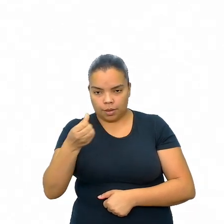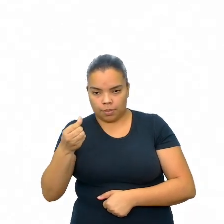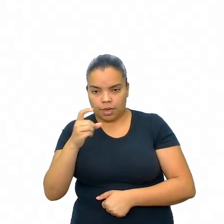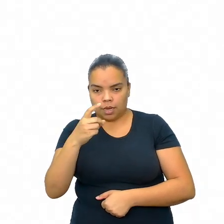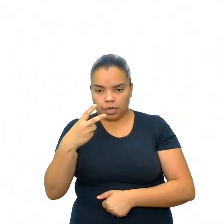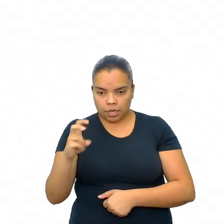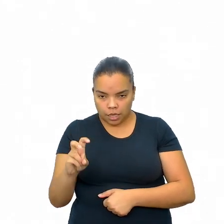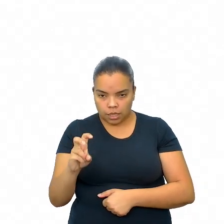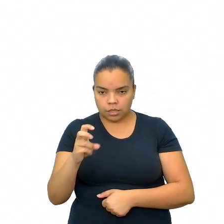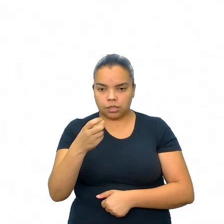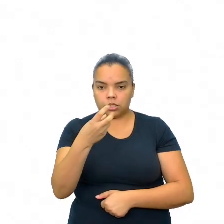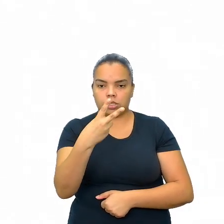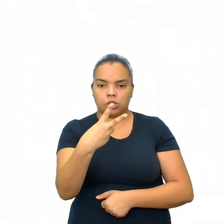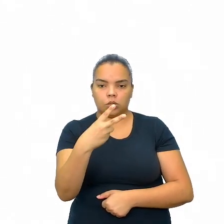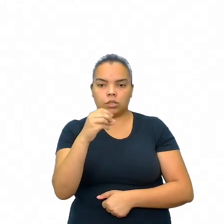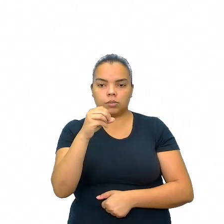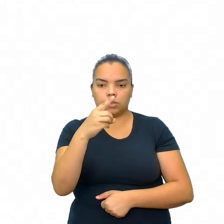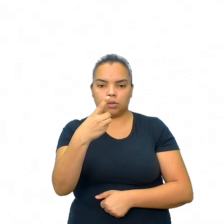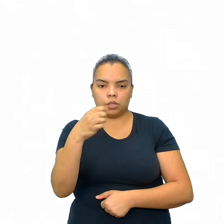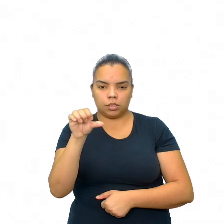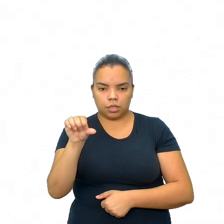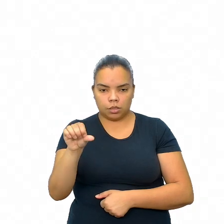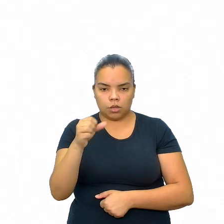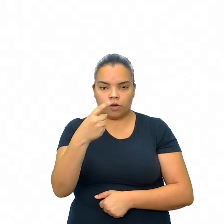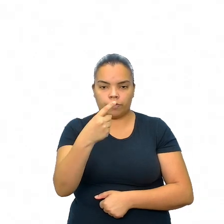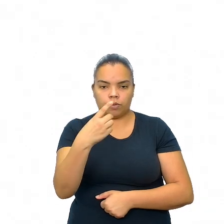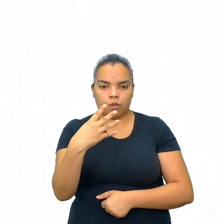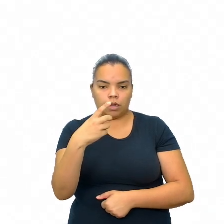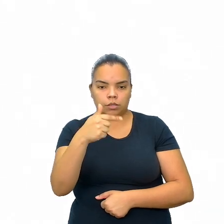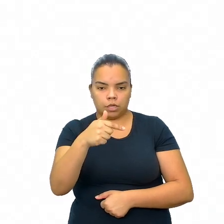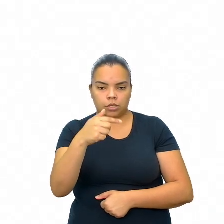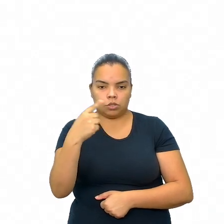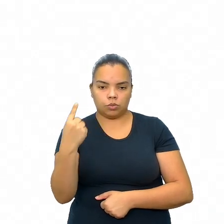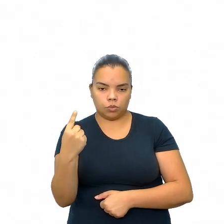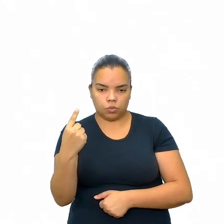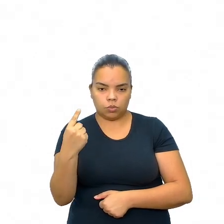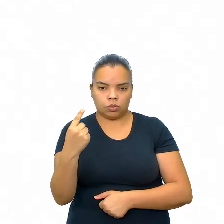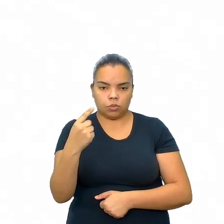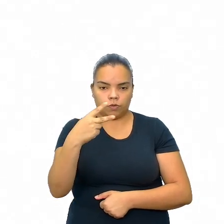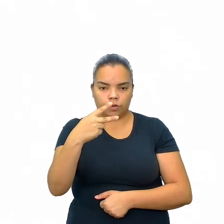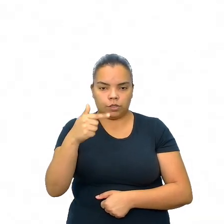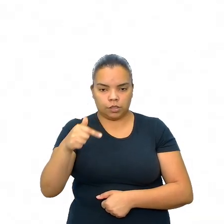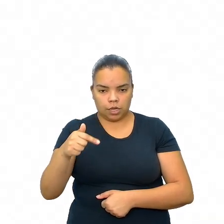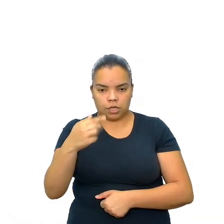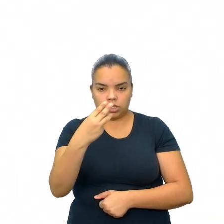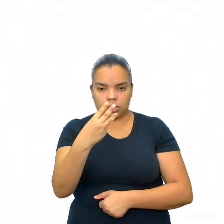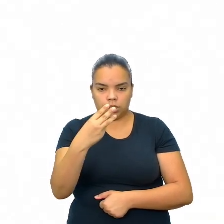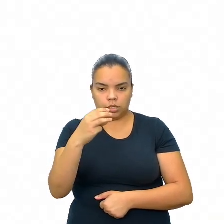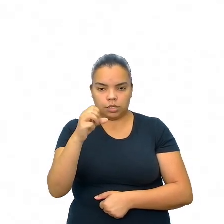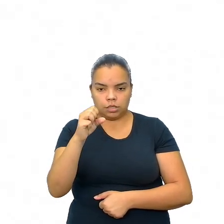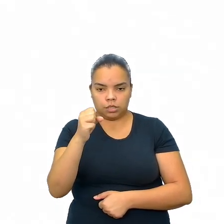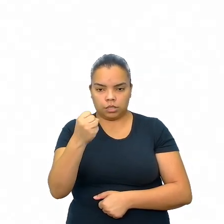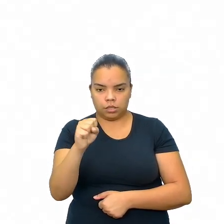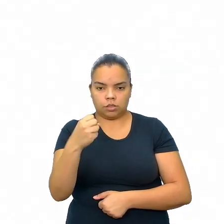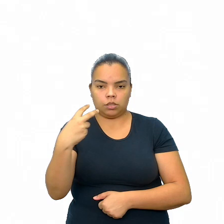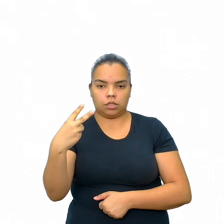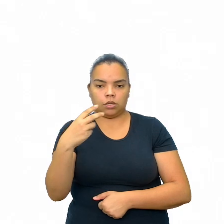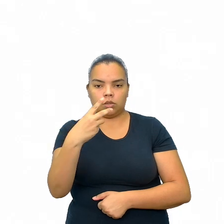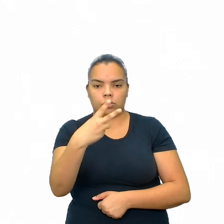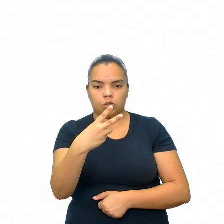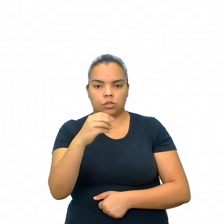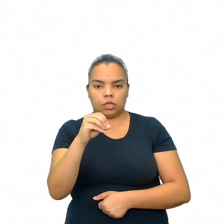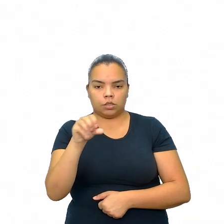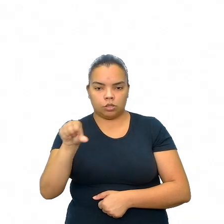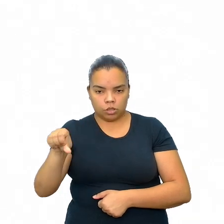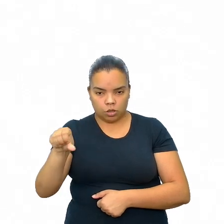1471, 27, 382, 209 e 1008. Ela